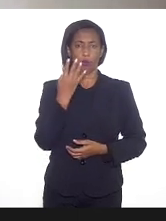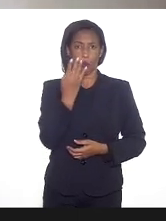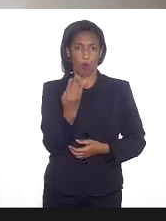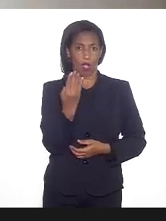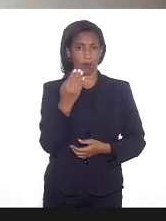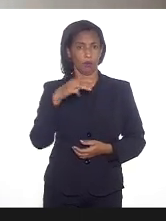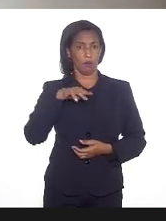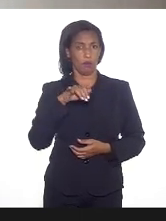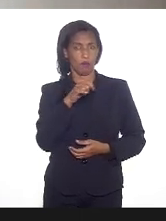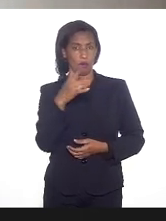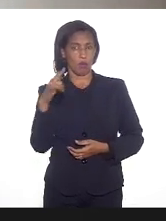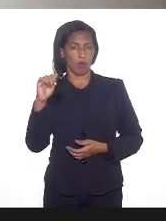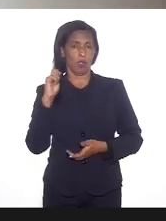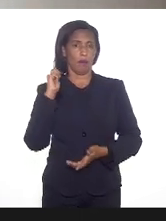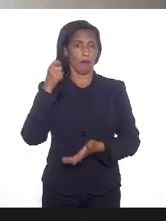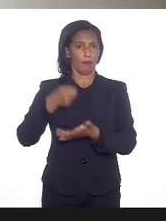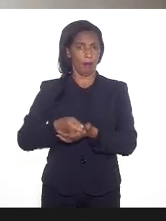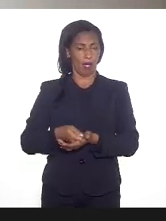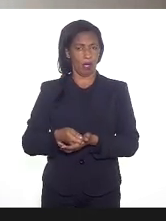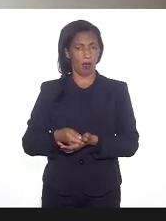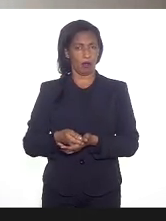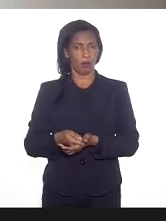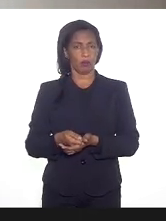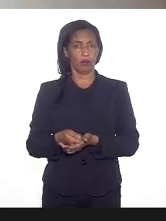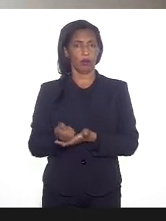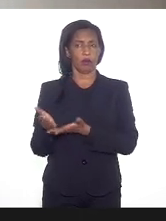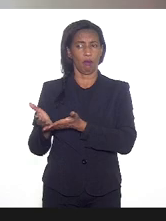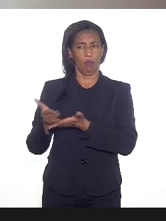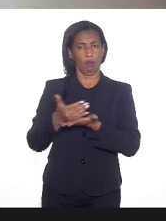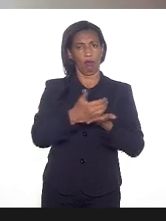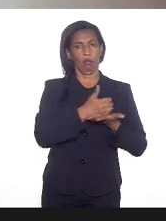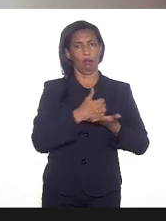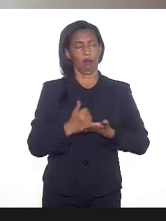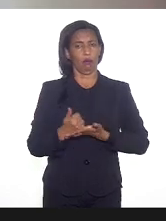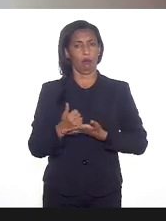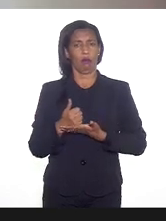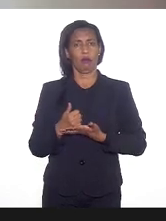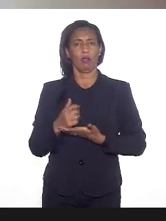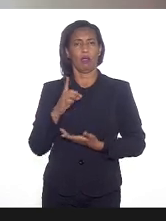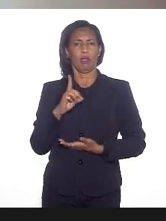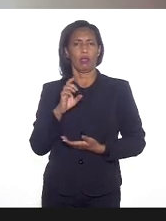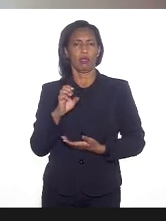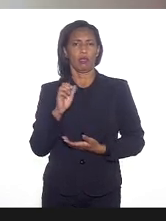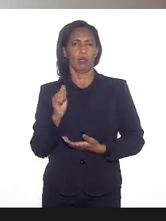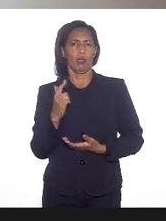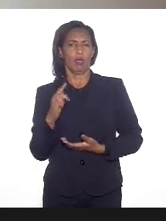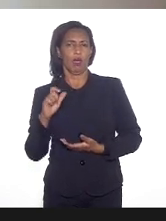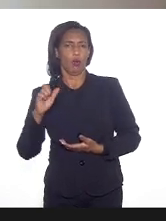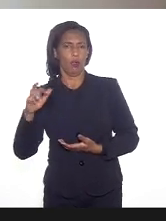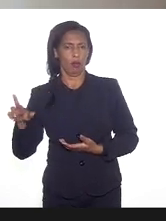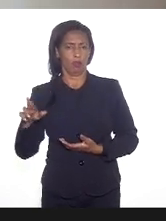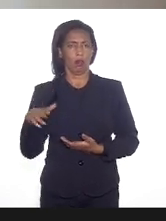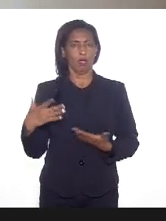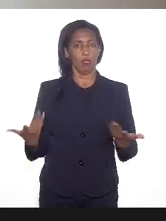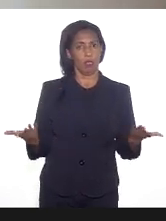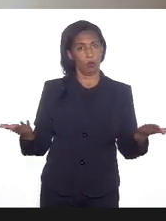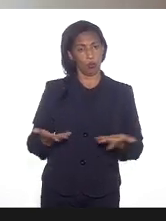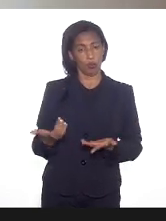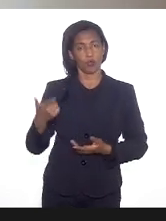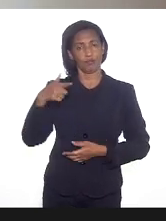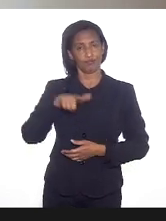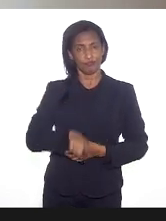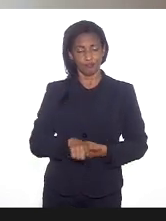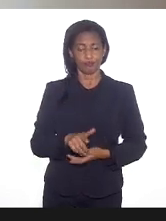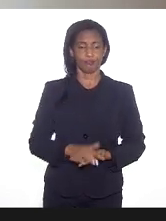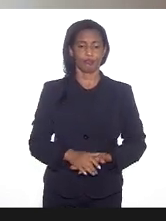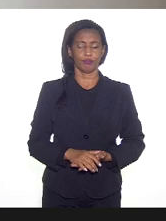R$4 bilhões pagos no âmbito da Operação Delaware. Esse ano será mais ou menos o mesmo valor até o final.